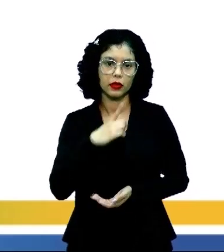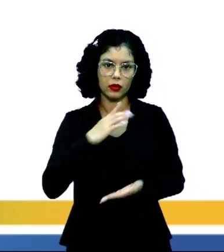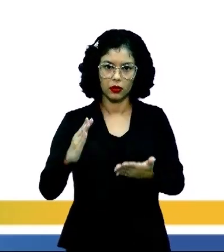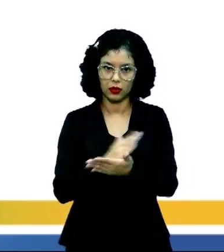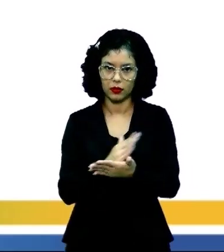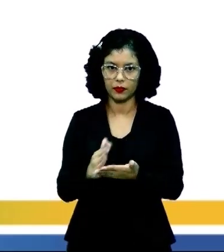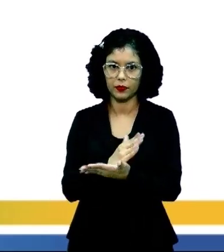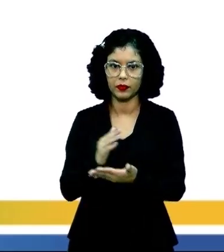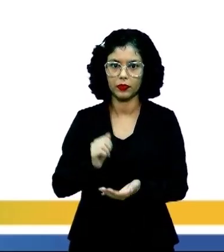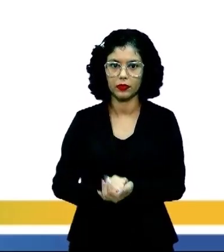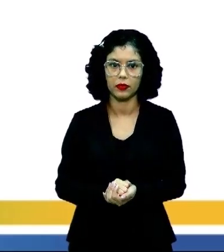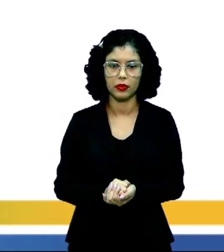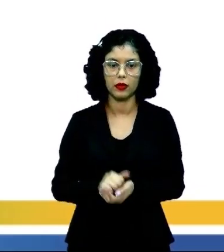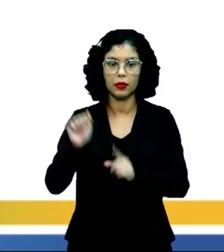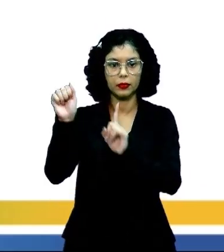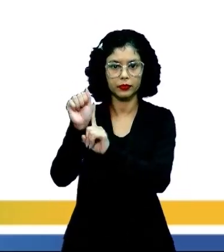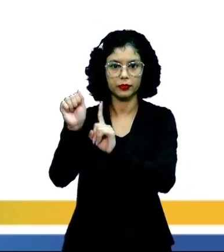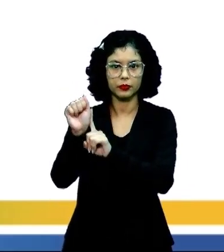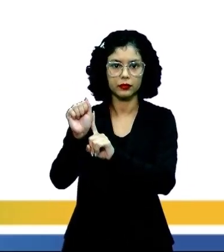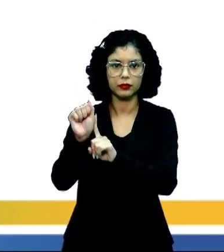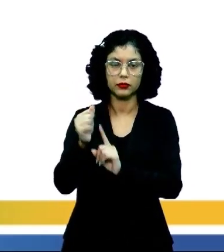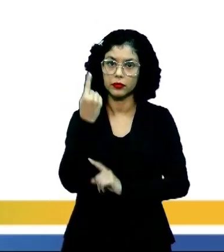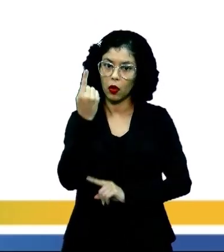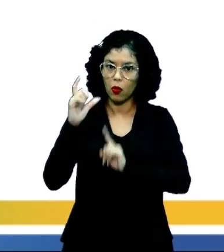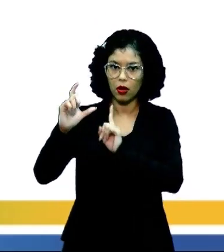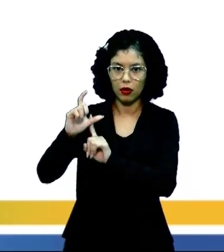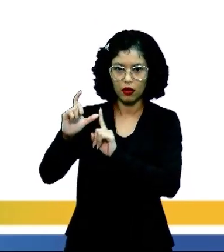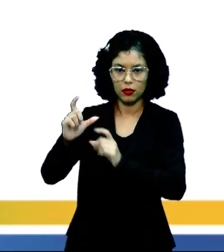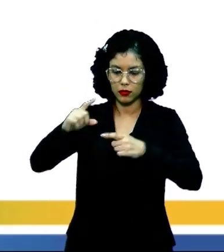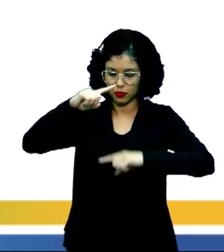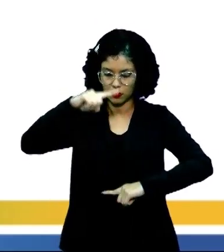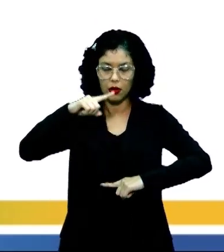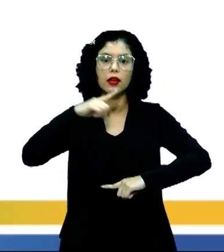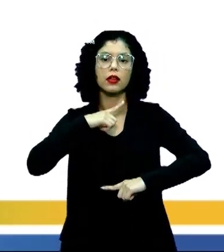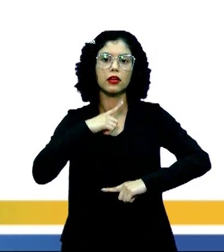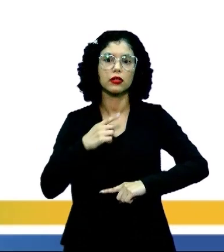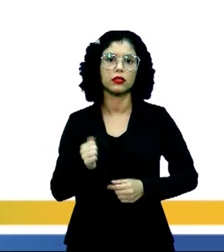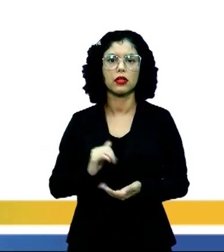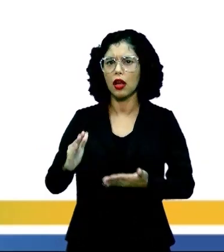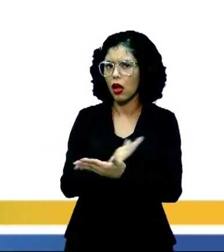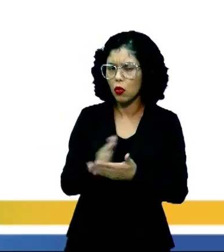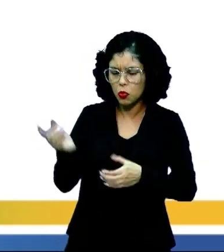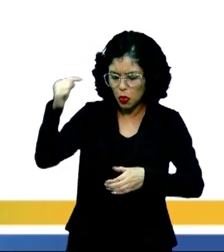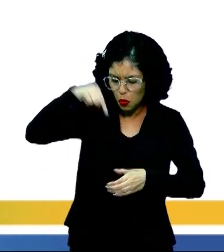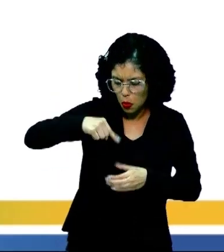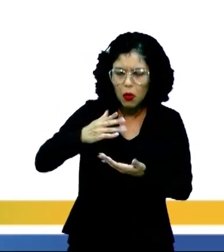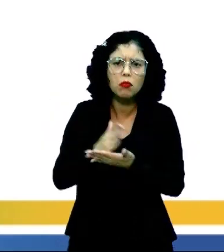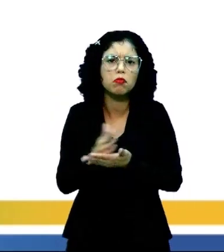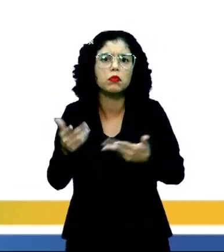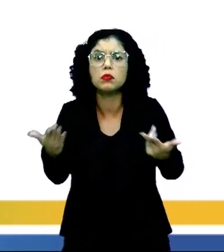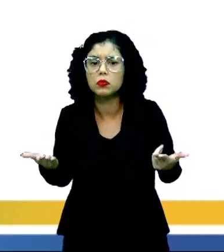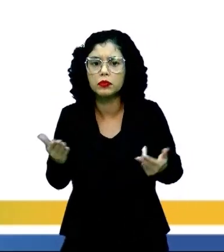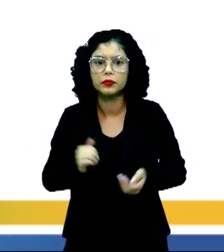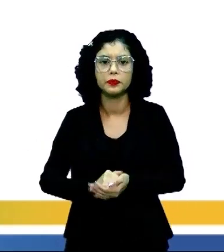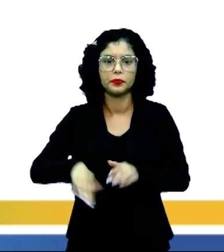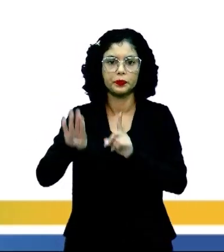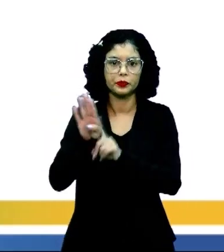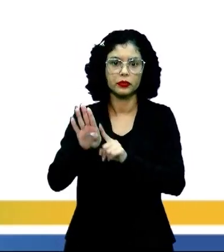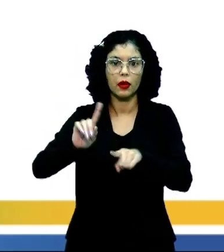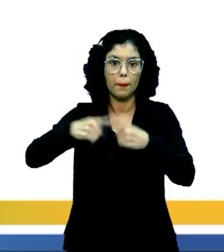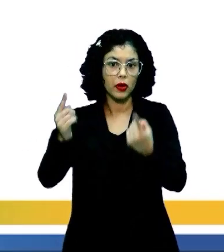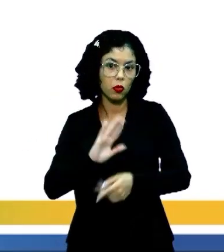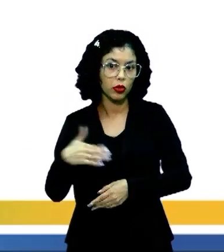algumas questões. A letra A diz, uma lata existe para conter algo. Letra